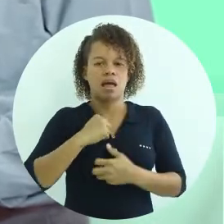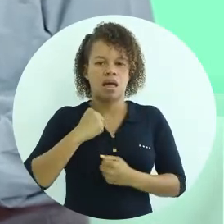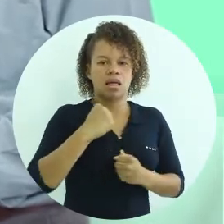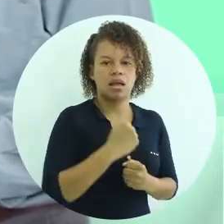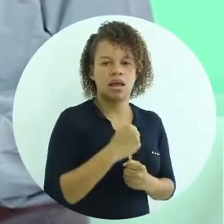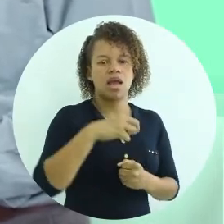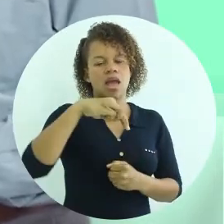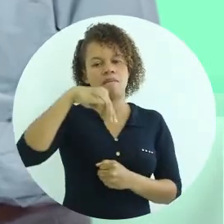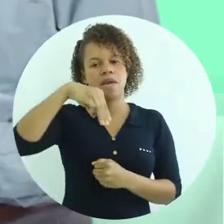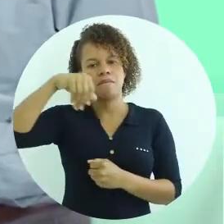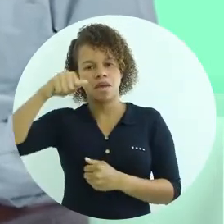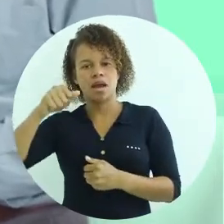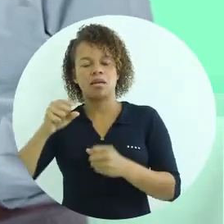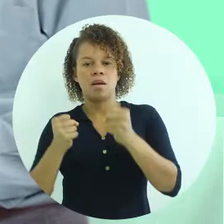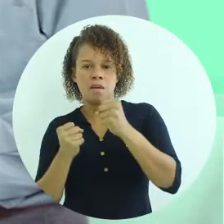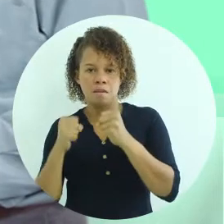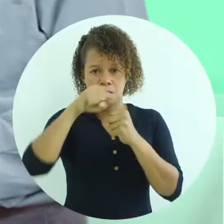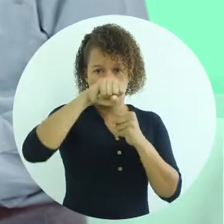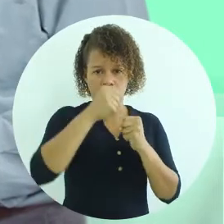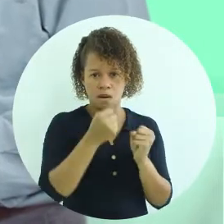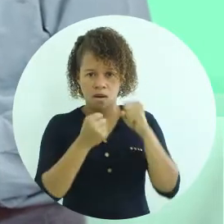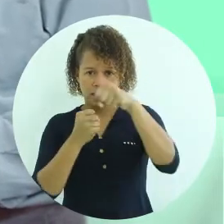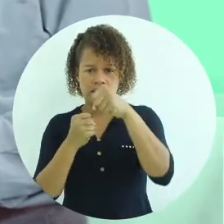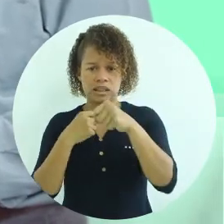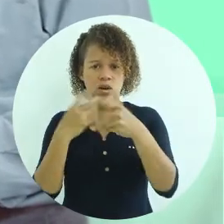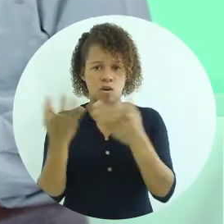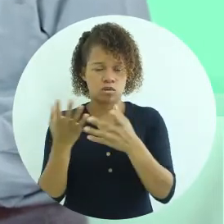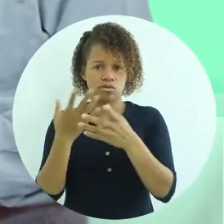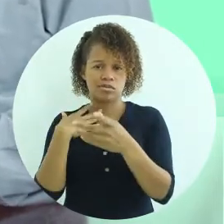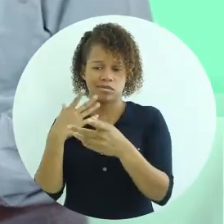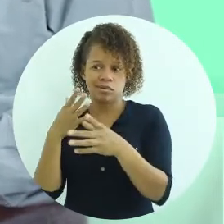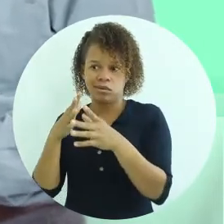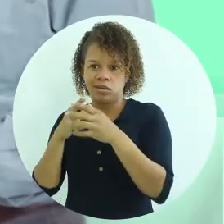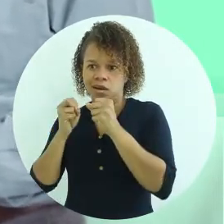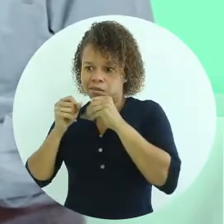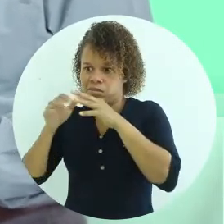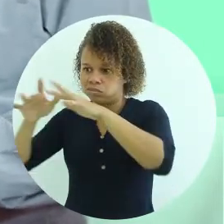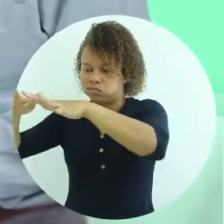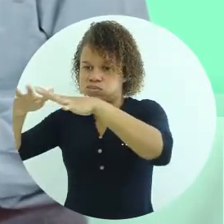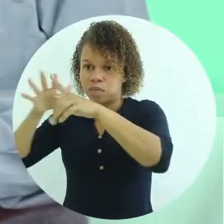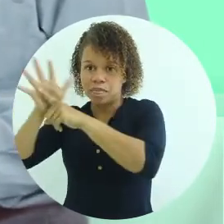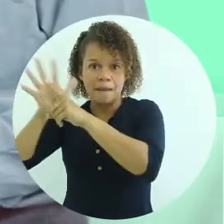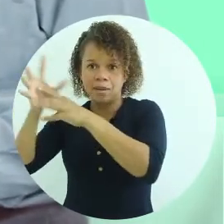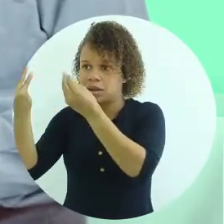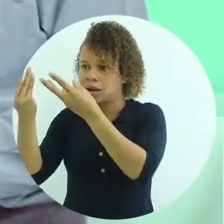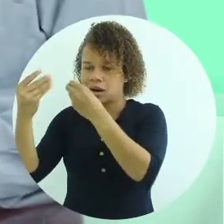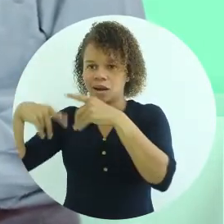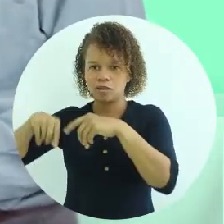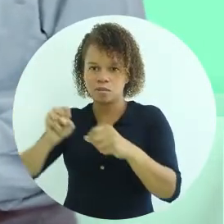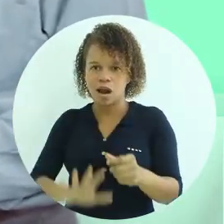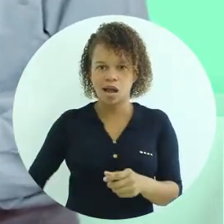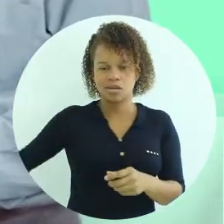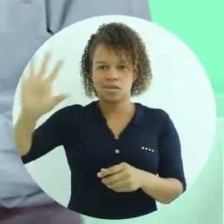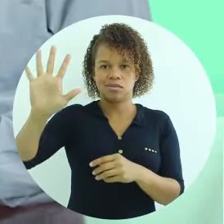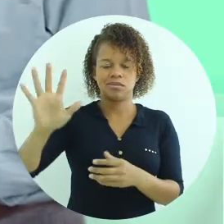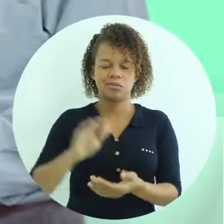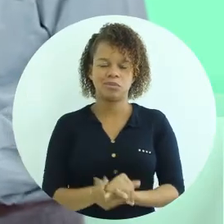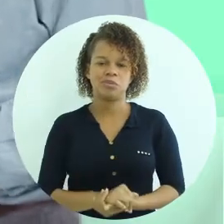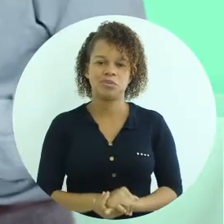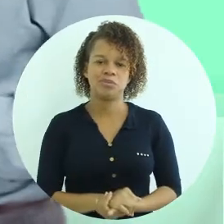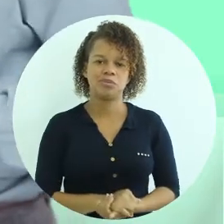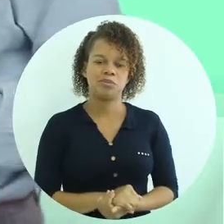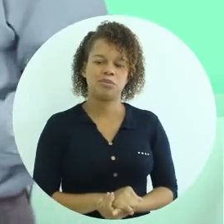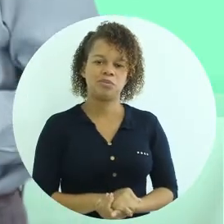MMA e para o boxe, né? Que é um mercado que é bastante grande aqui no Brasil, um dos maiores do mundo, por sinal. Ok,